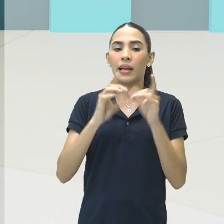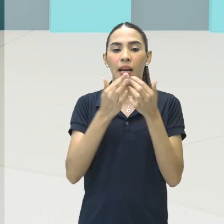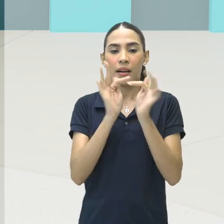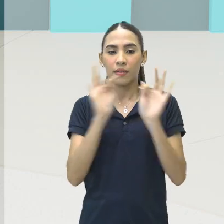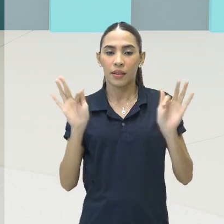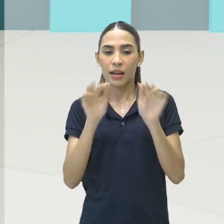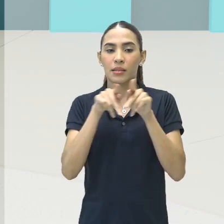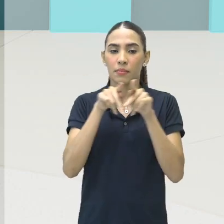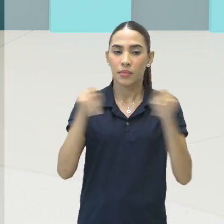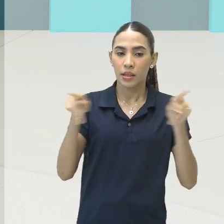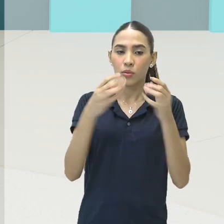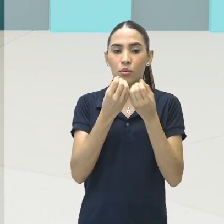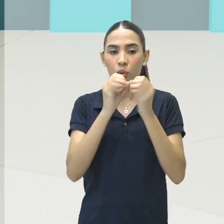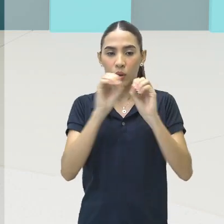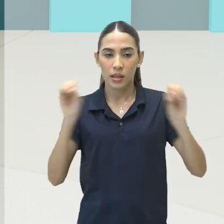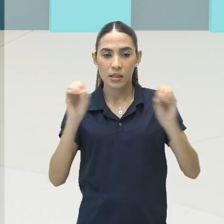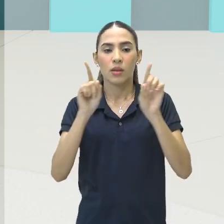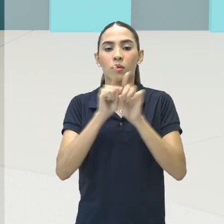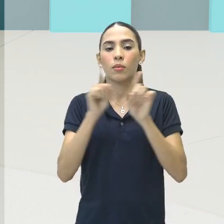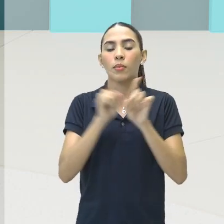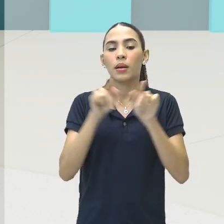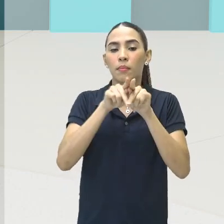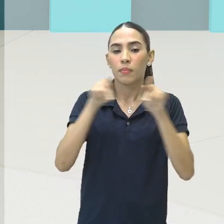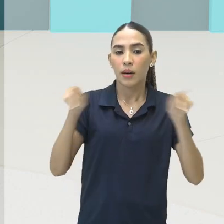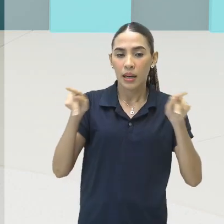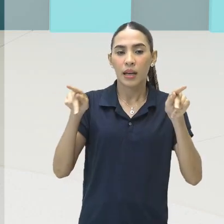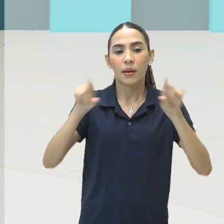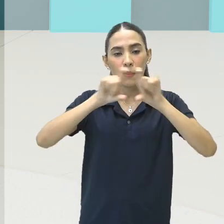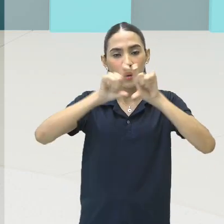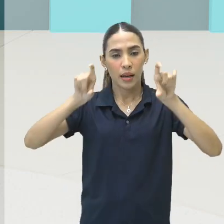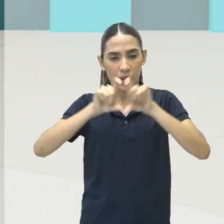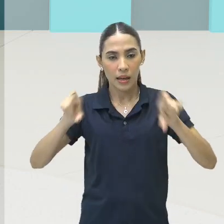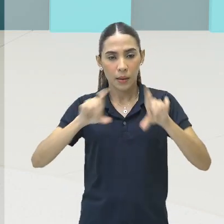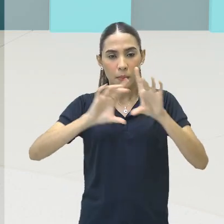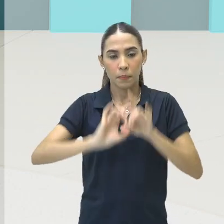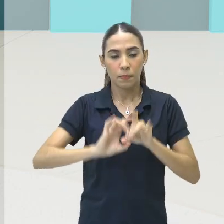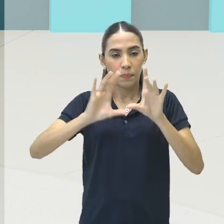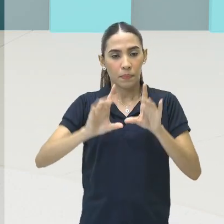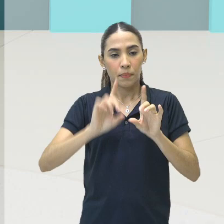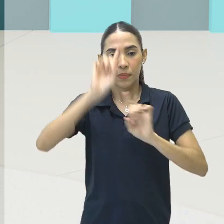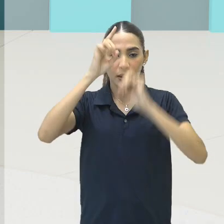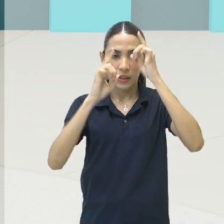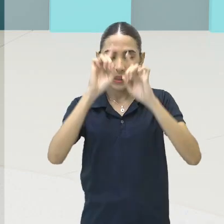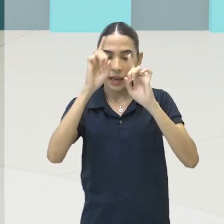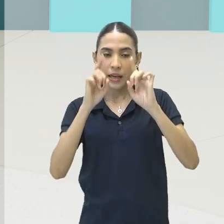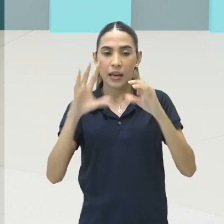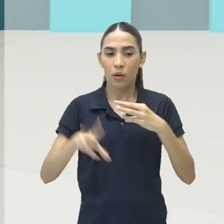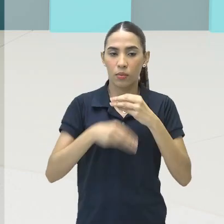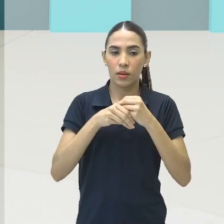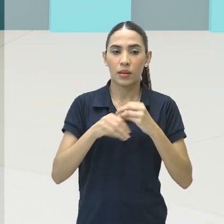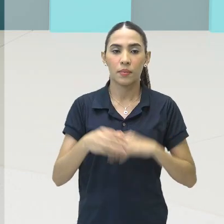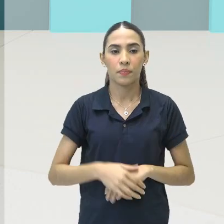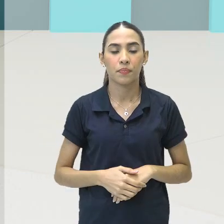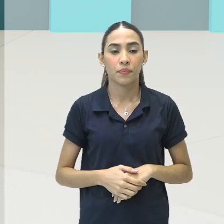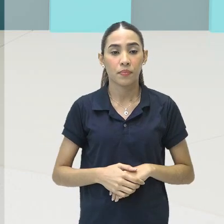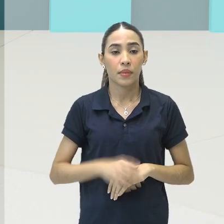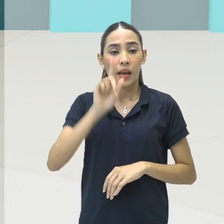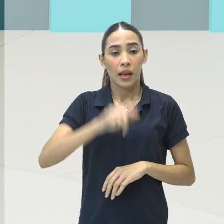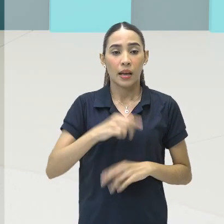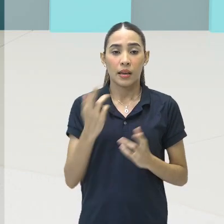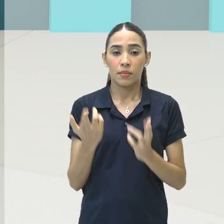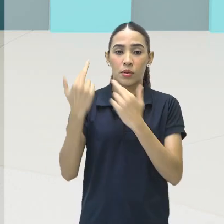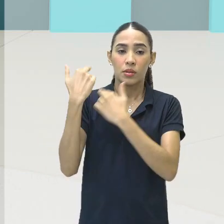os períodos, as orações, os parágrafos, permitindo a sequência de ideias, tá? Esse papel